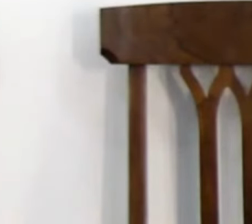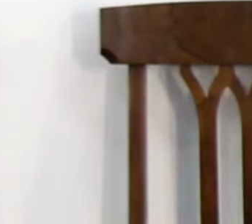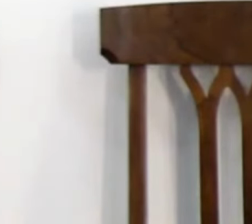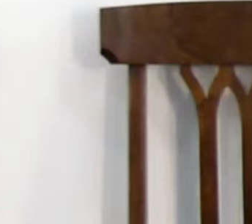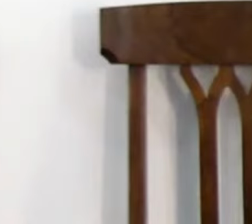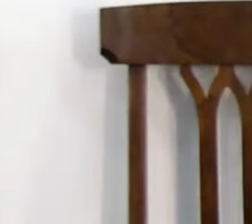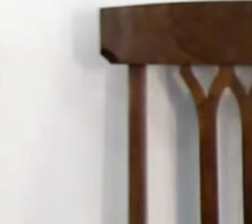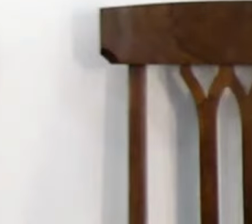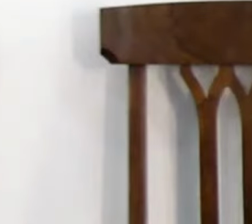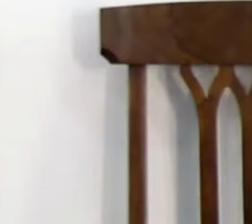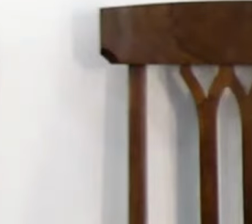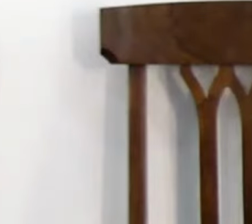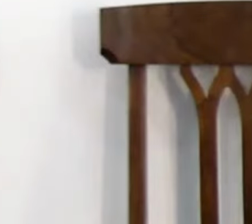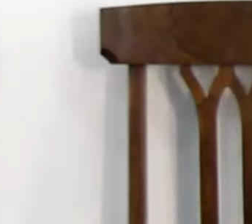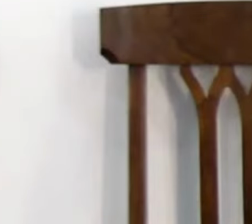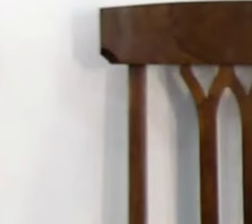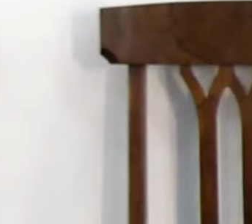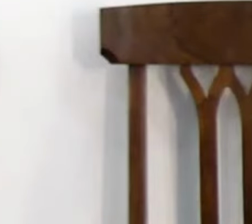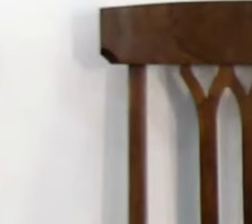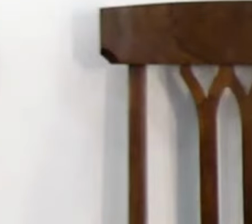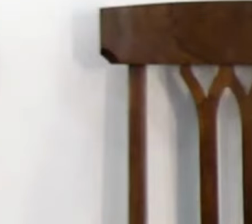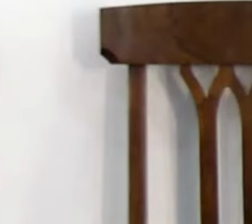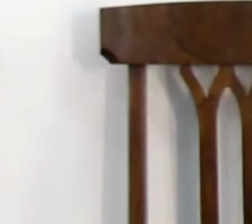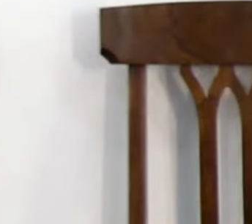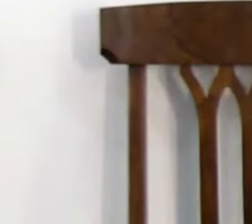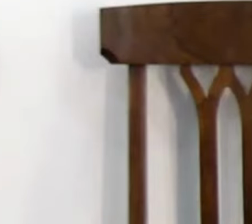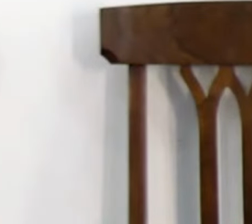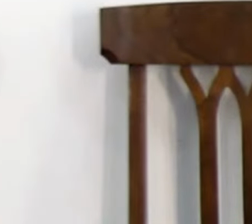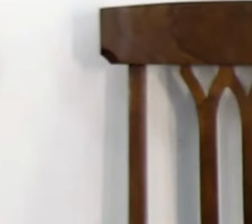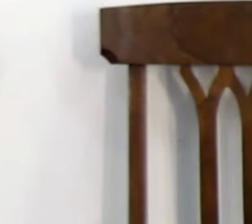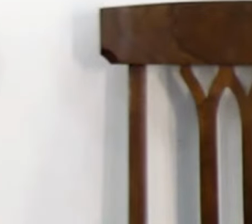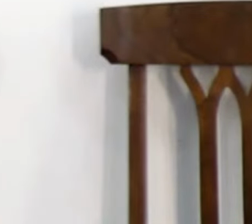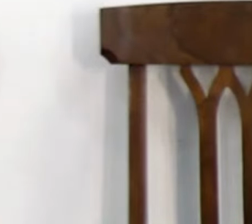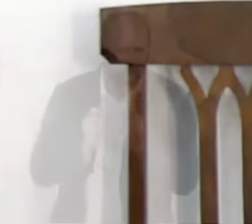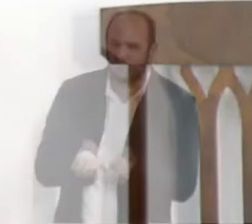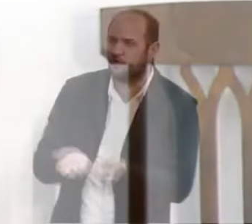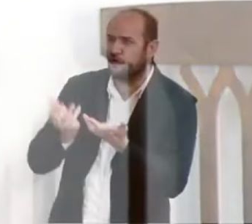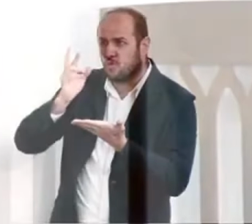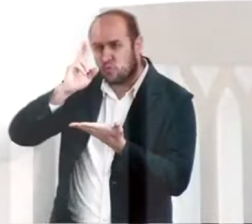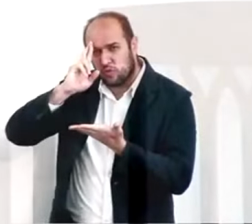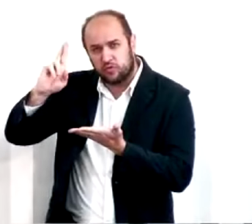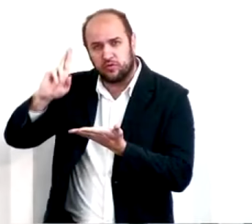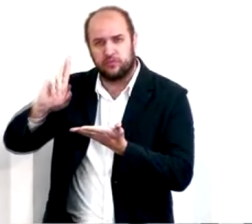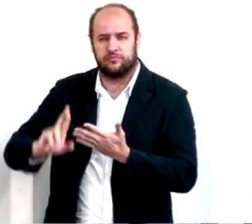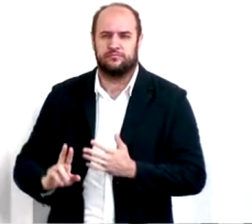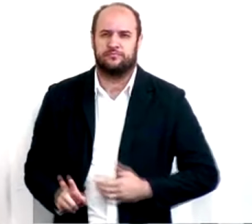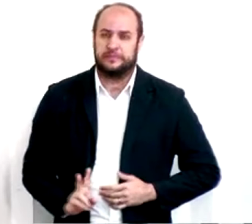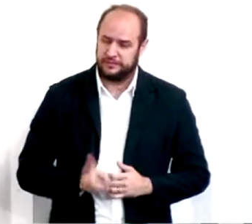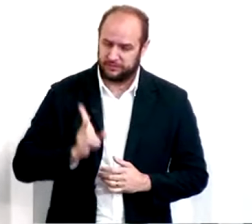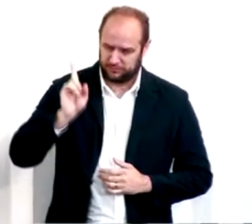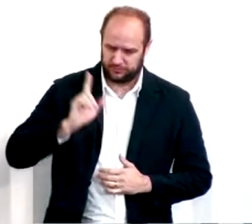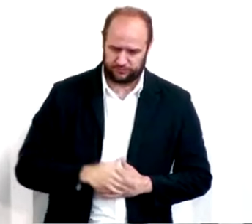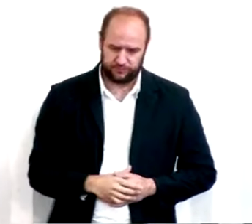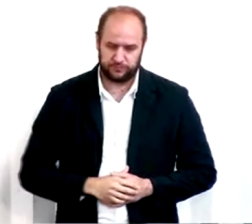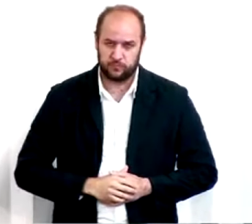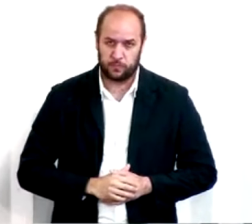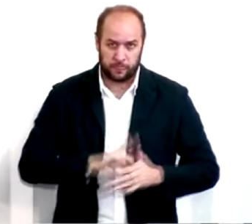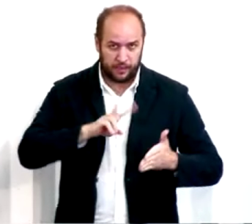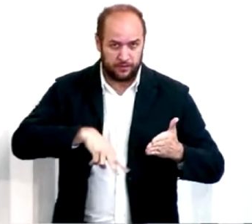importantes que é toda glória pertence ao Senhor toda glória sempre a ele está escrito assim